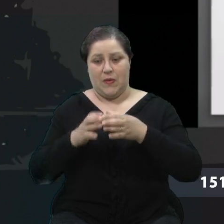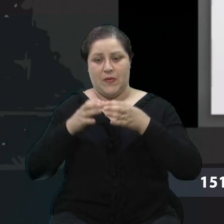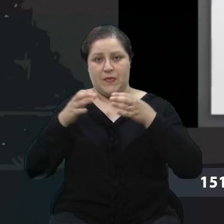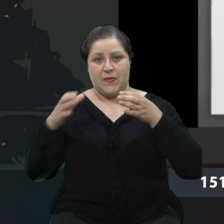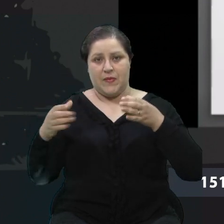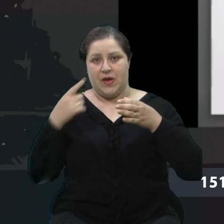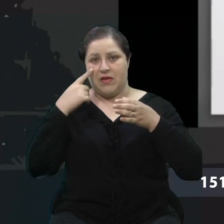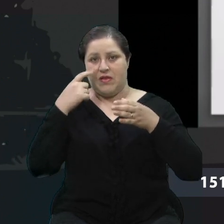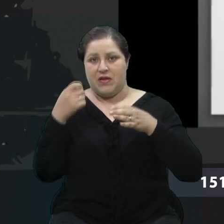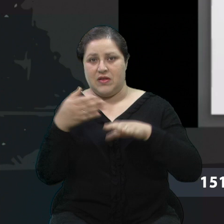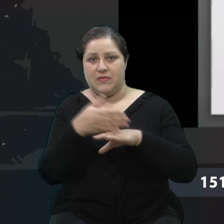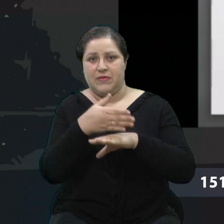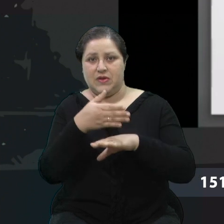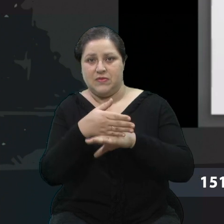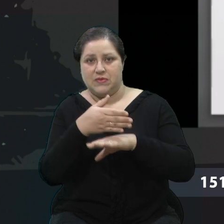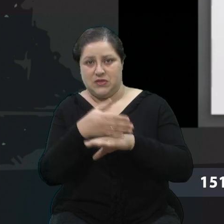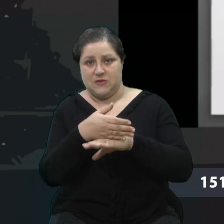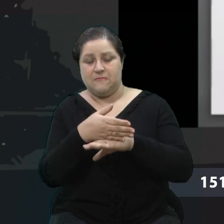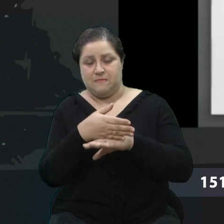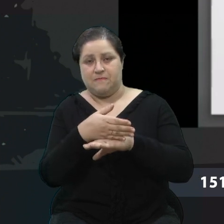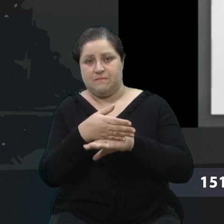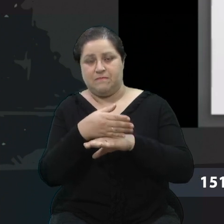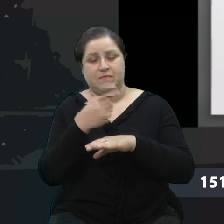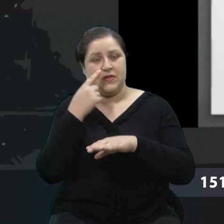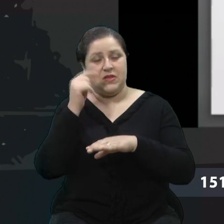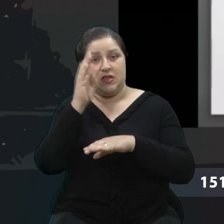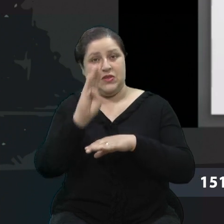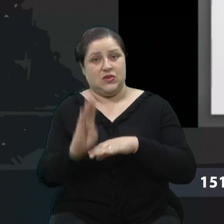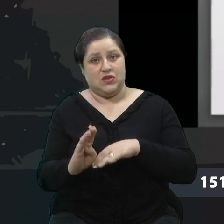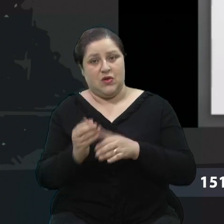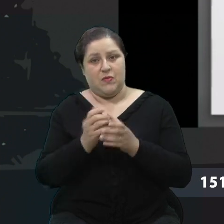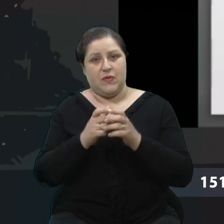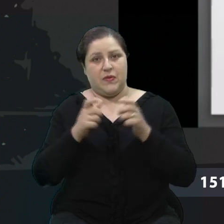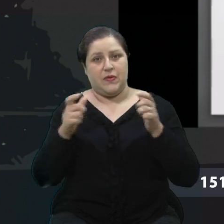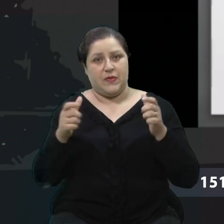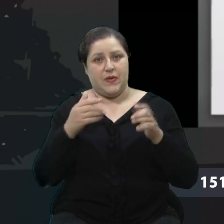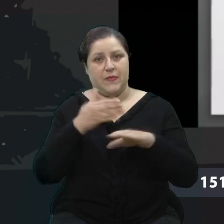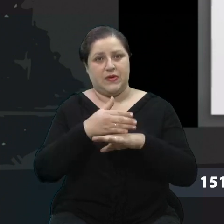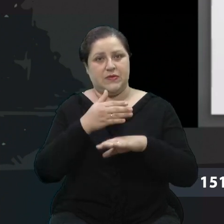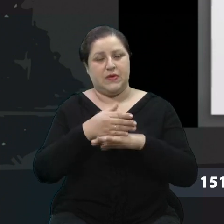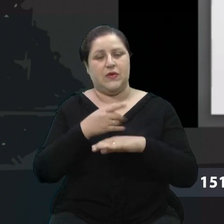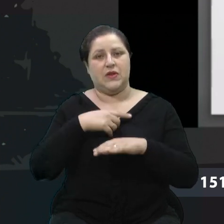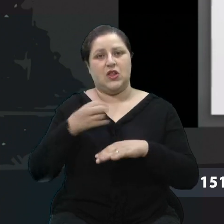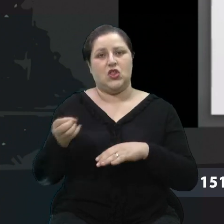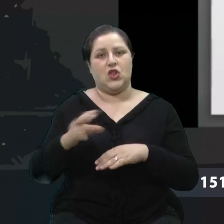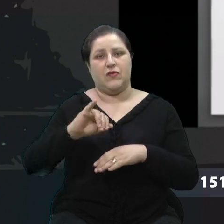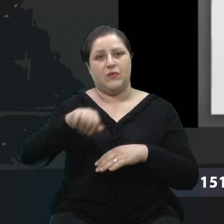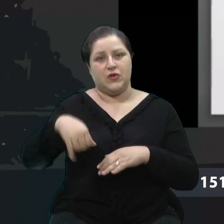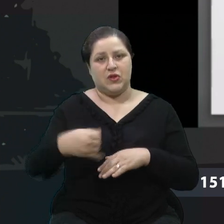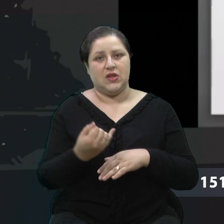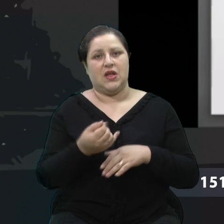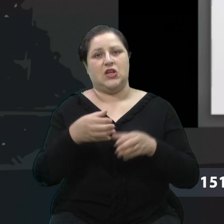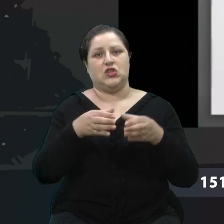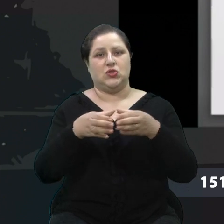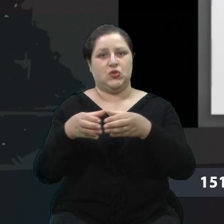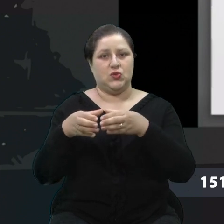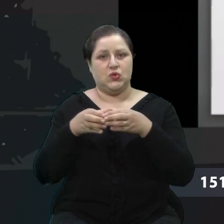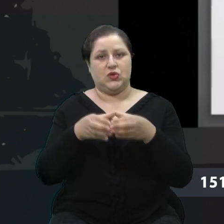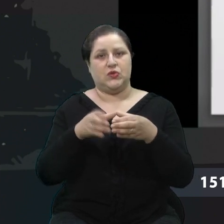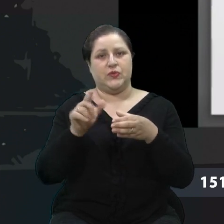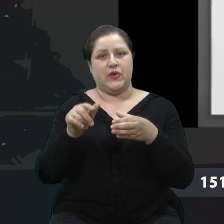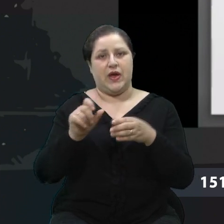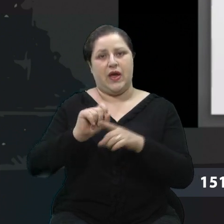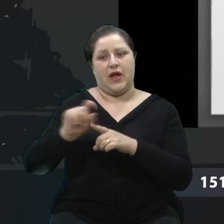interesse nacional começa a crescer em participação, o que acaba, né, rendendo uma nova oportunidade de turismo, que é a alocação